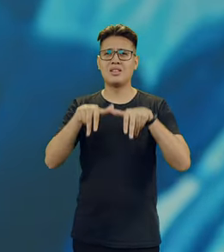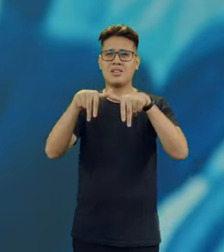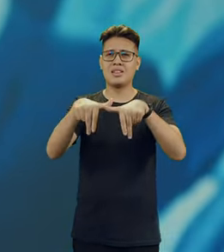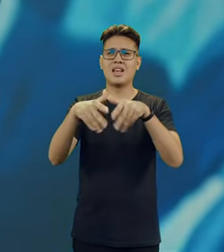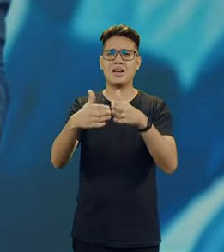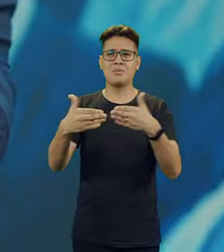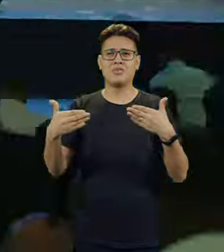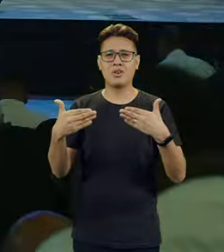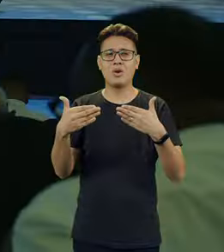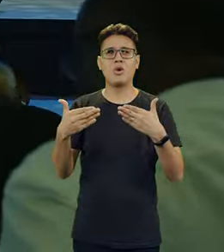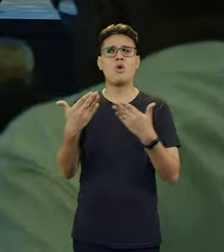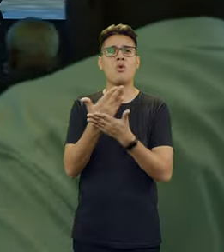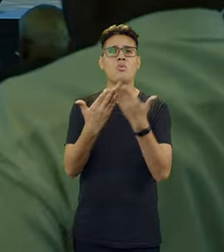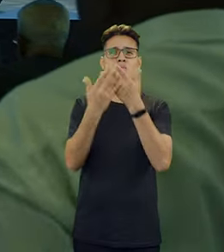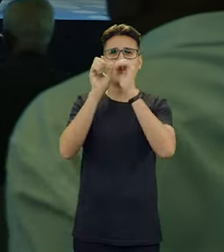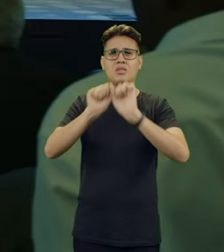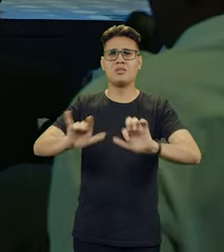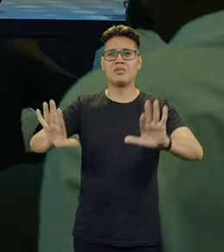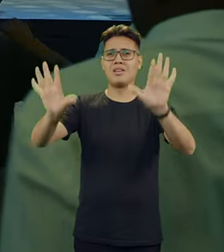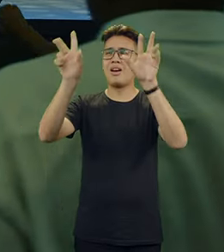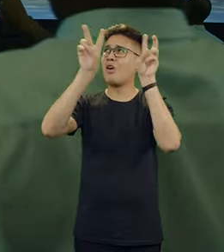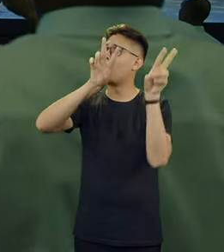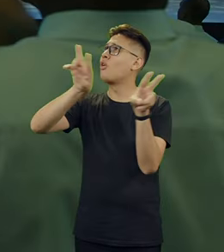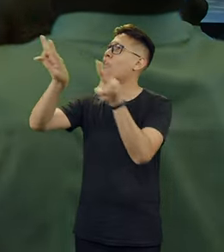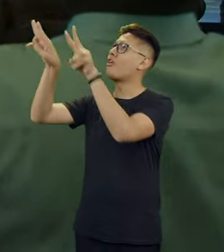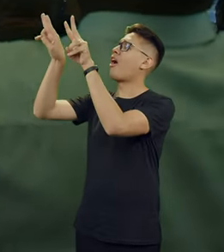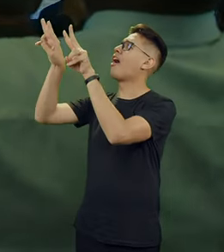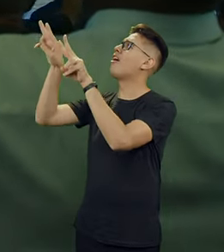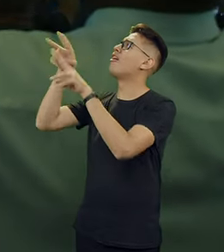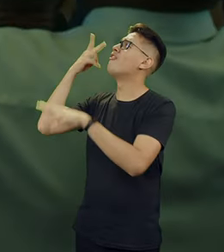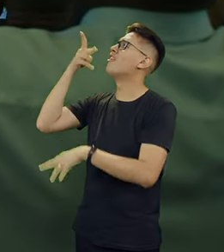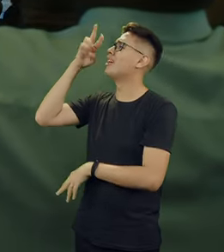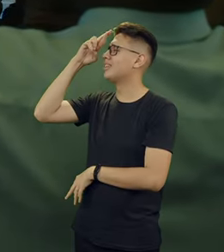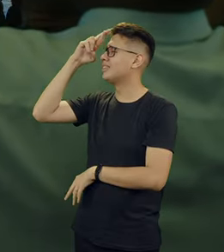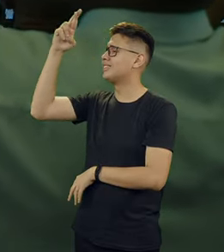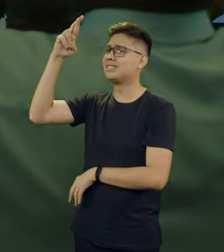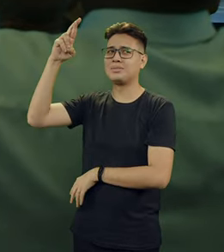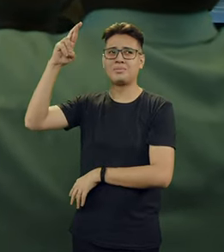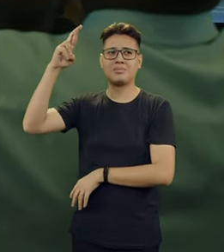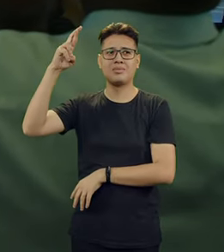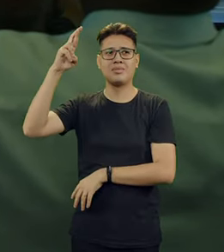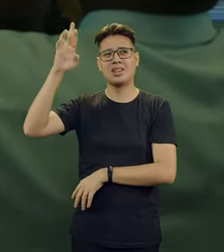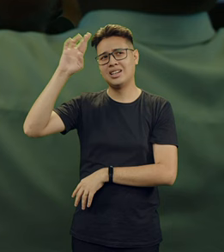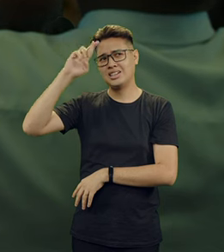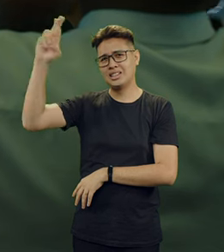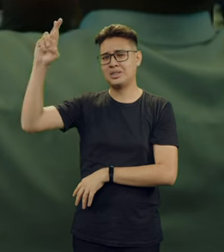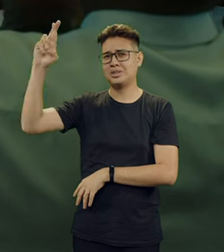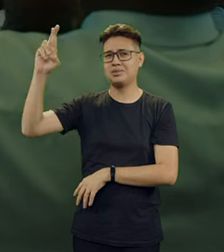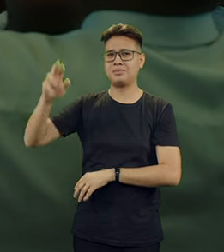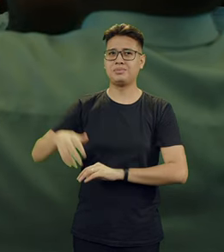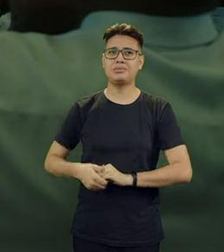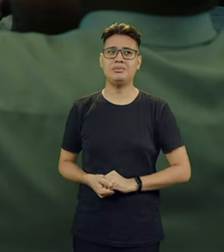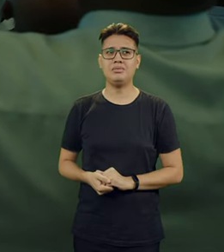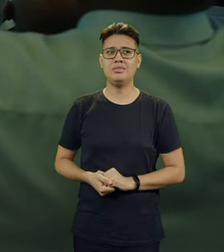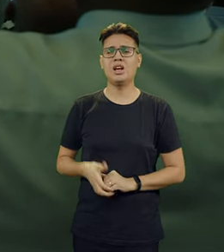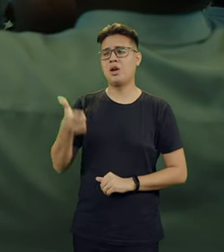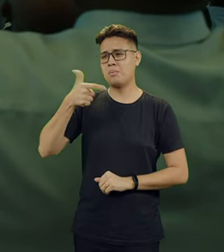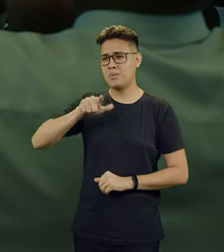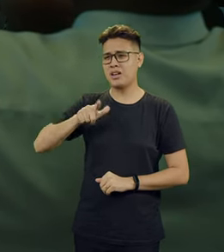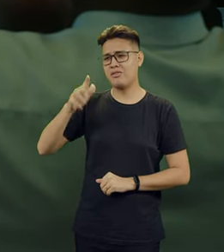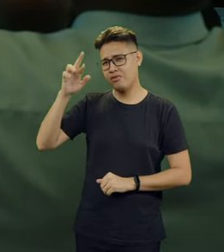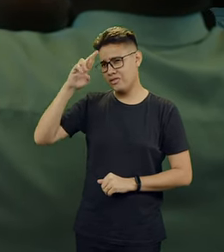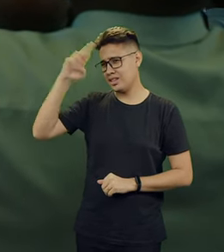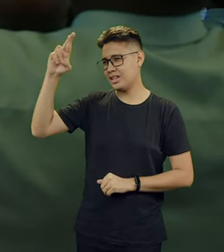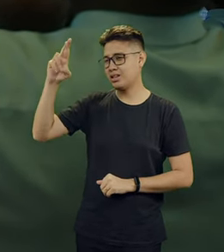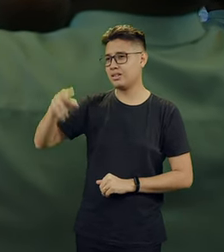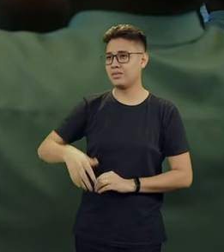Jesus. Levante a mão, olha para o céu e diga assim: Deus. Não, diga mais forte: Deus. Não, mais forte: